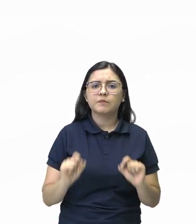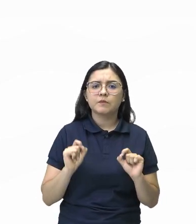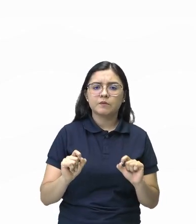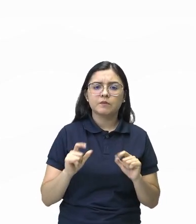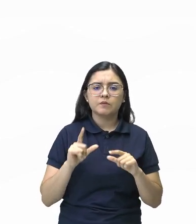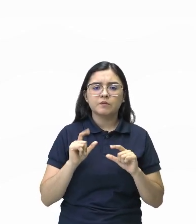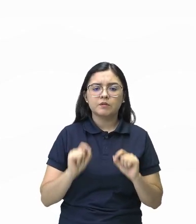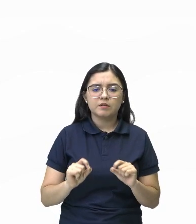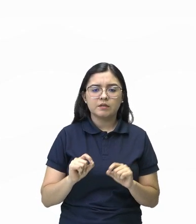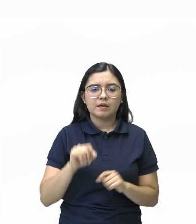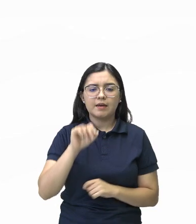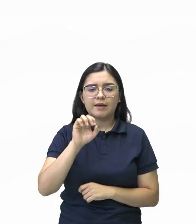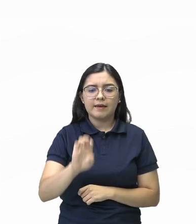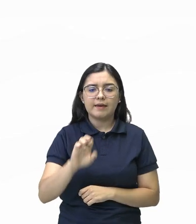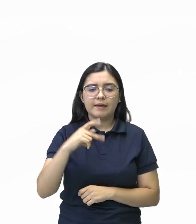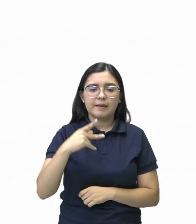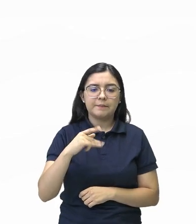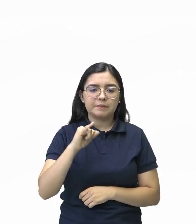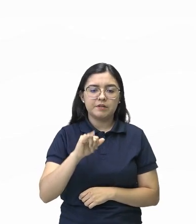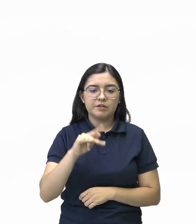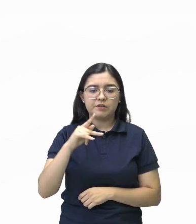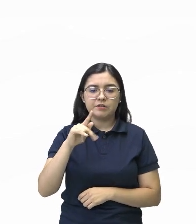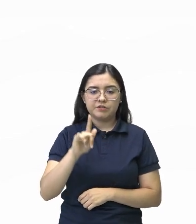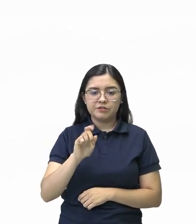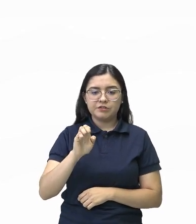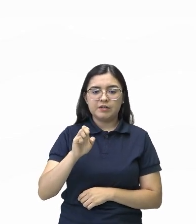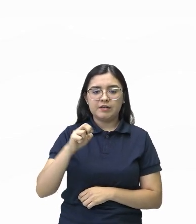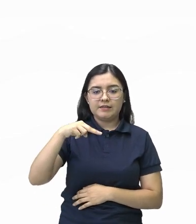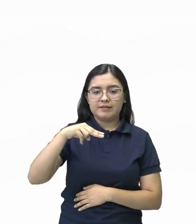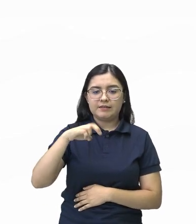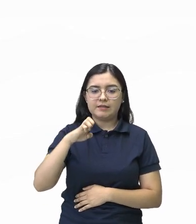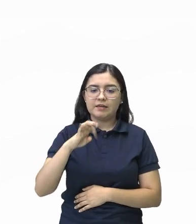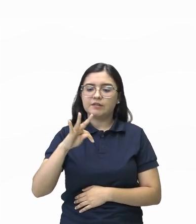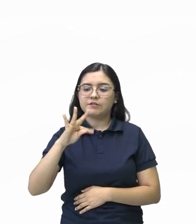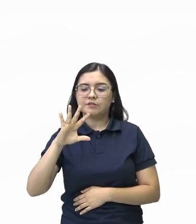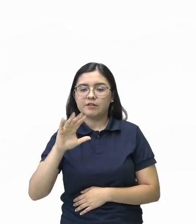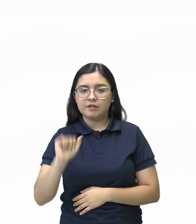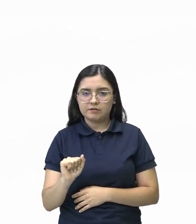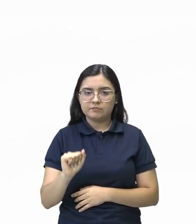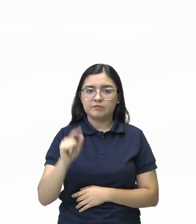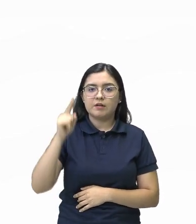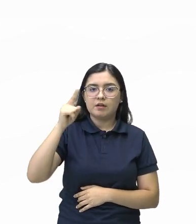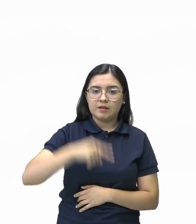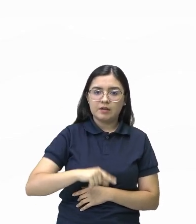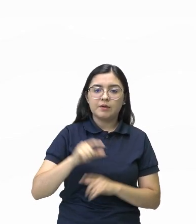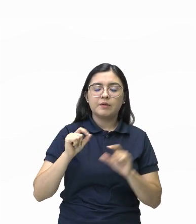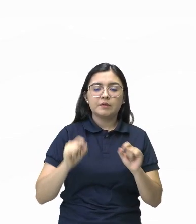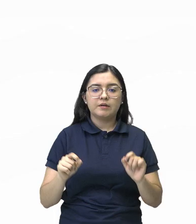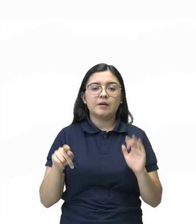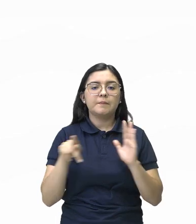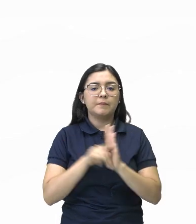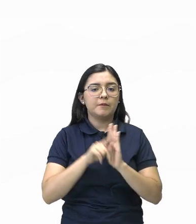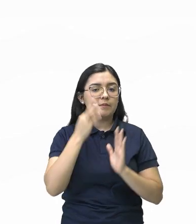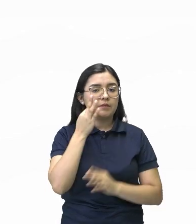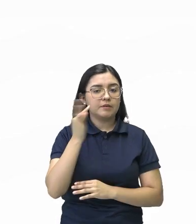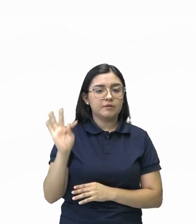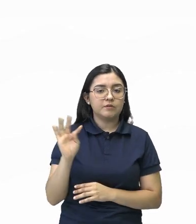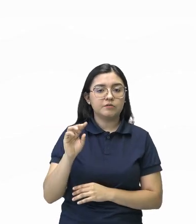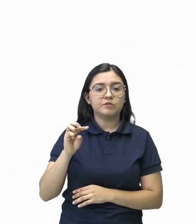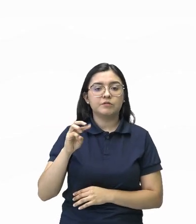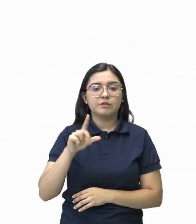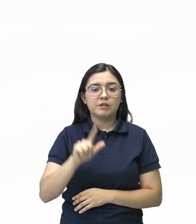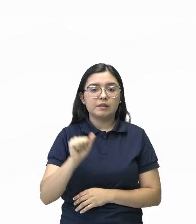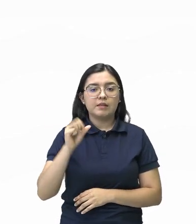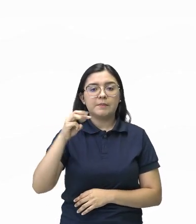essa epigenética, né? A epigenética ela é um lamarquismo moderado, né? Uma pergunta